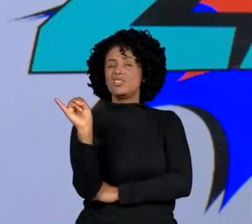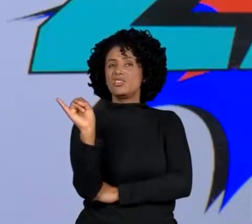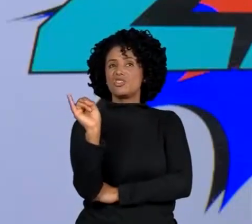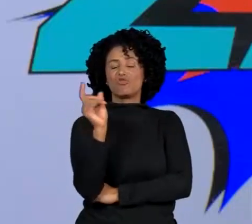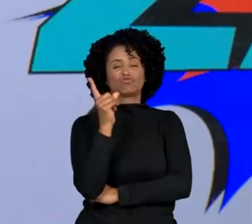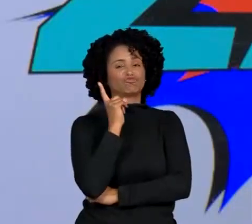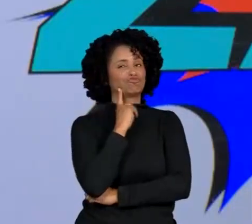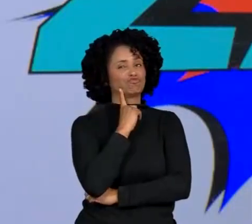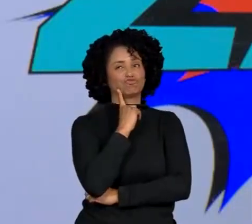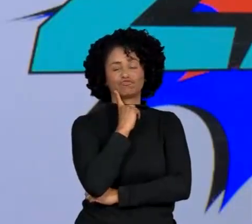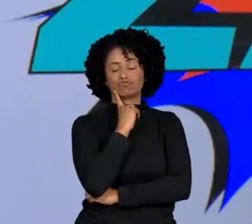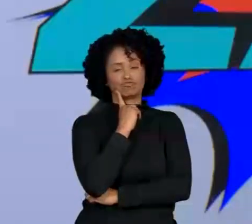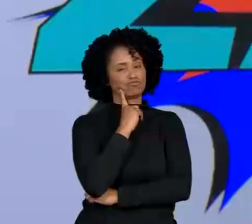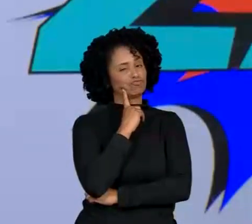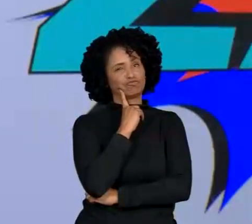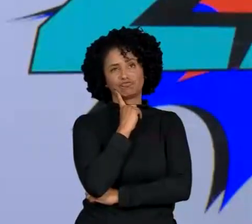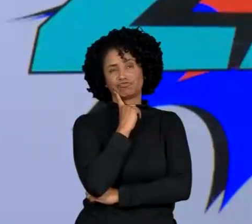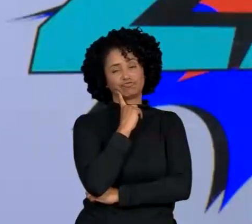Colocar assim, ó.